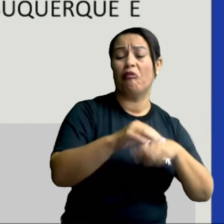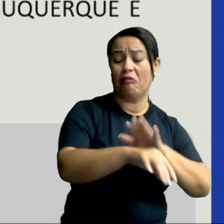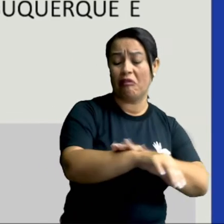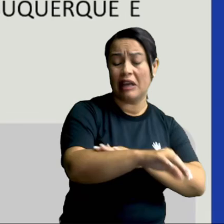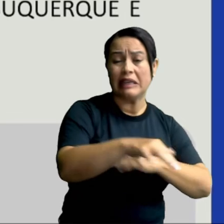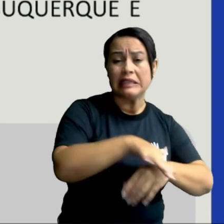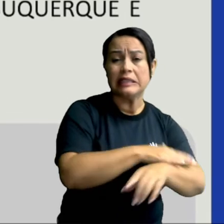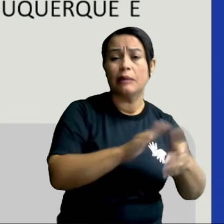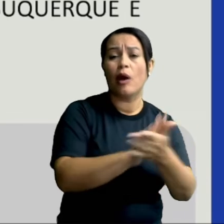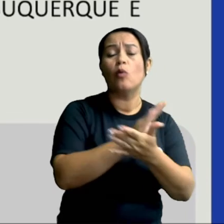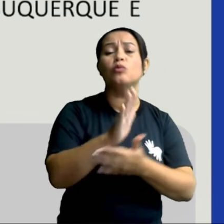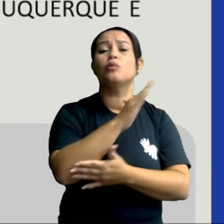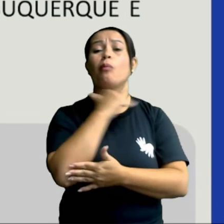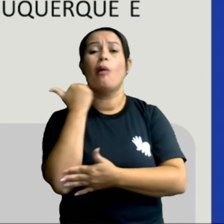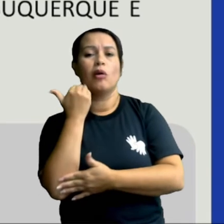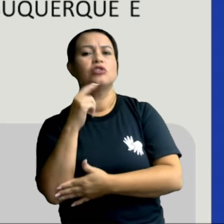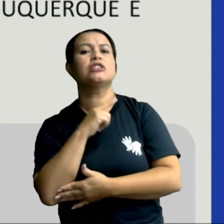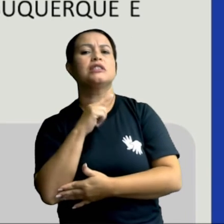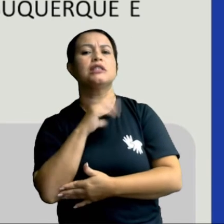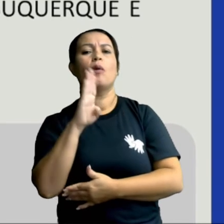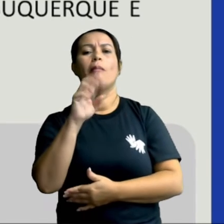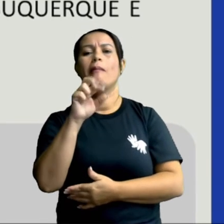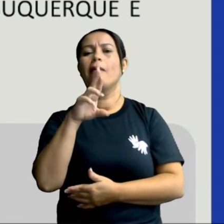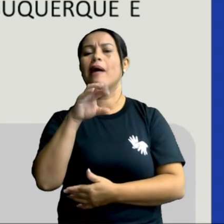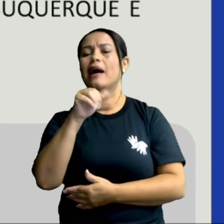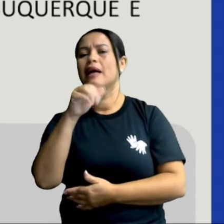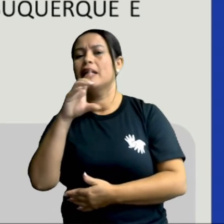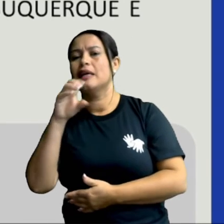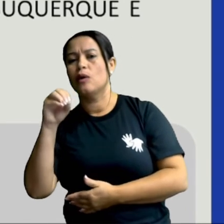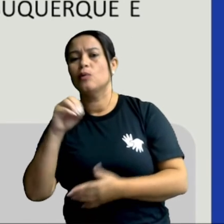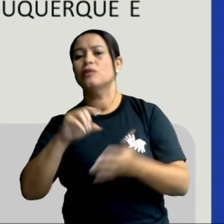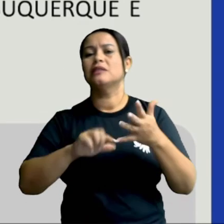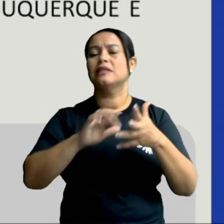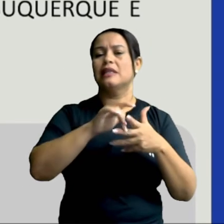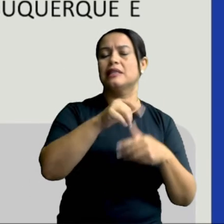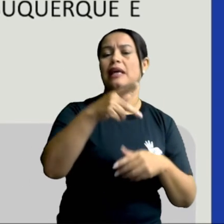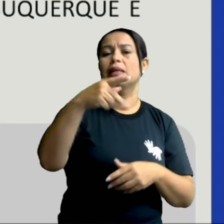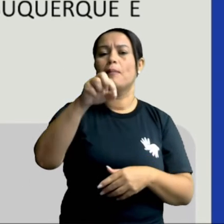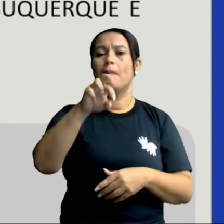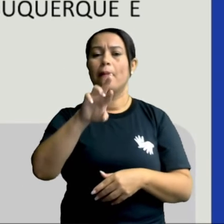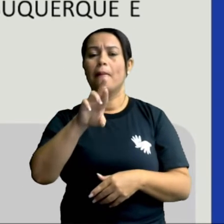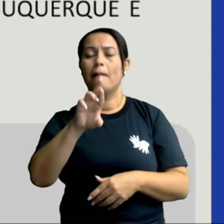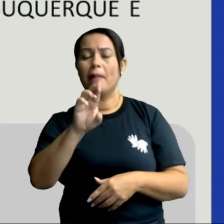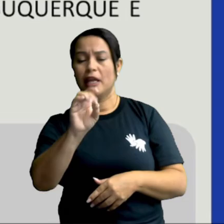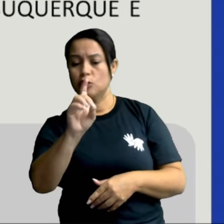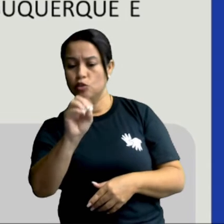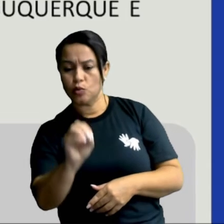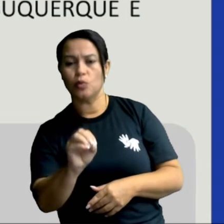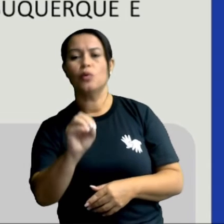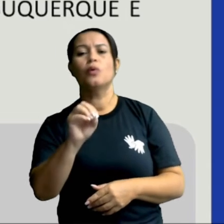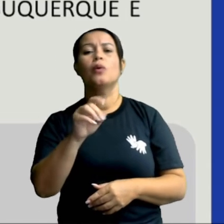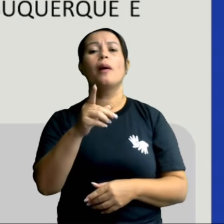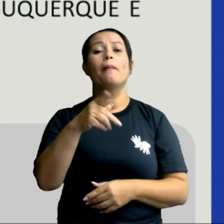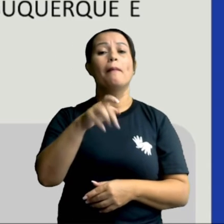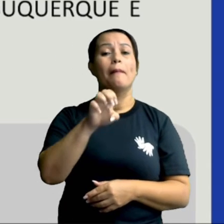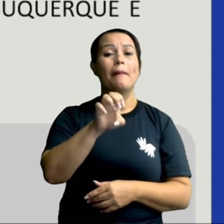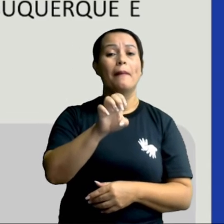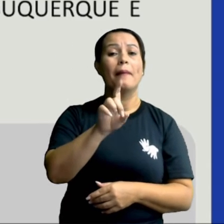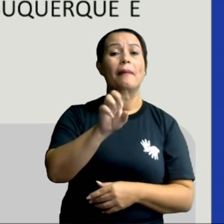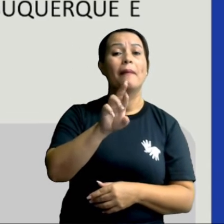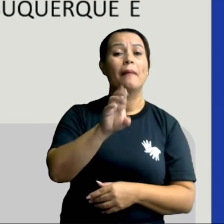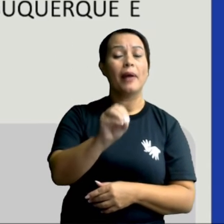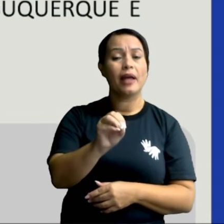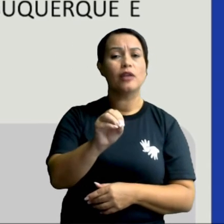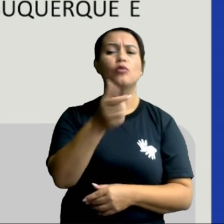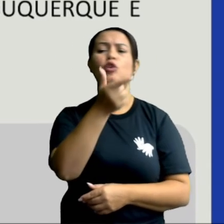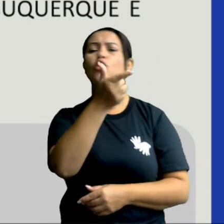quais estava o Barão de Escada, Pedro Francisco de Albuquerque, de Içá e outros. Gente,